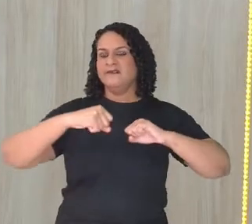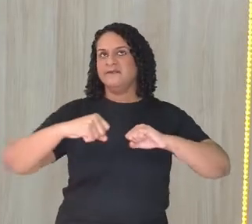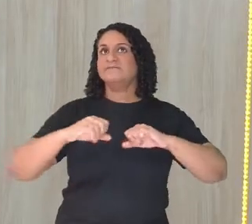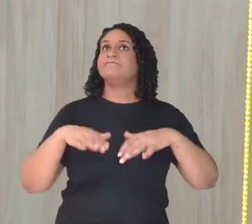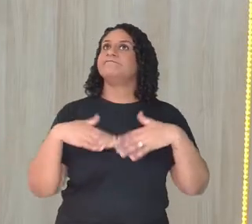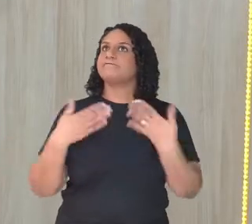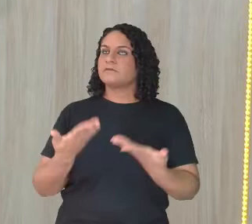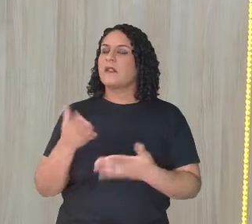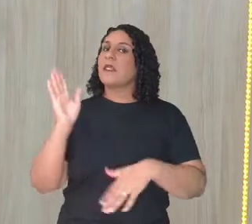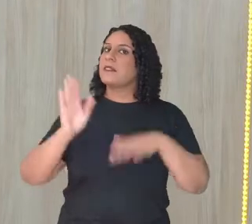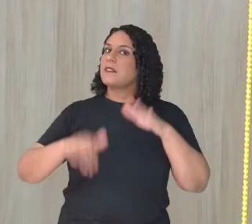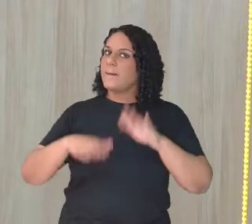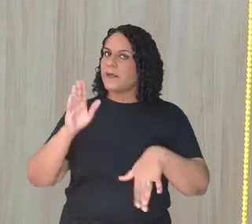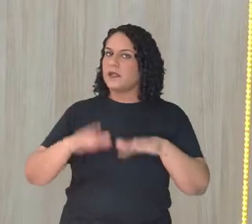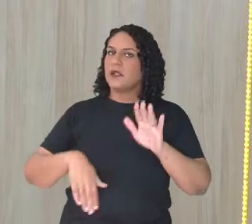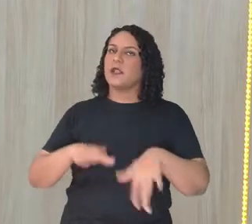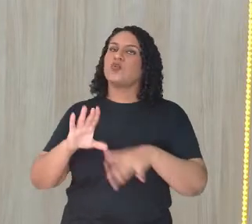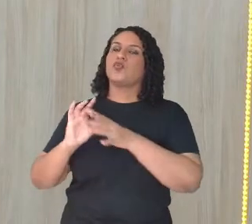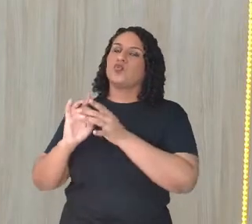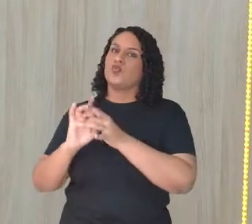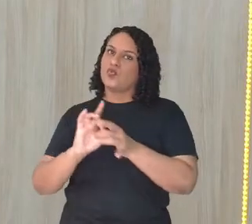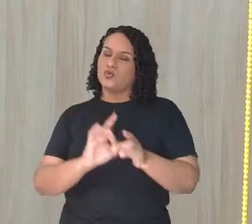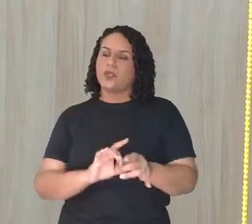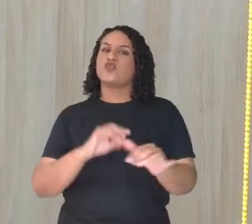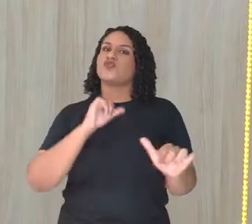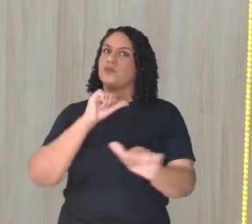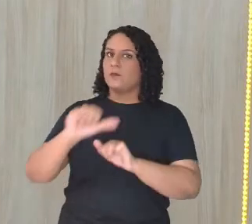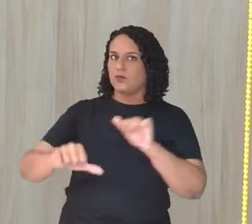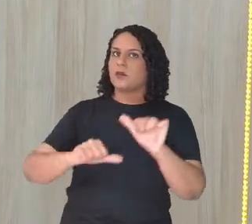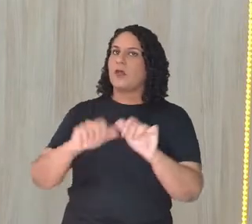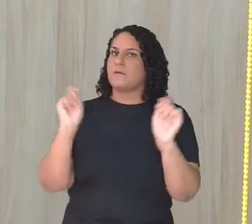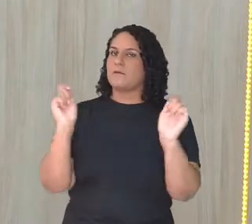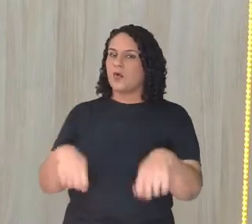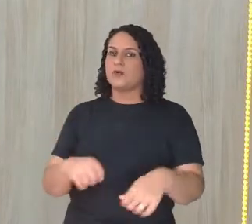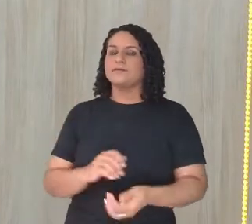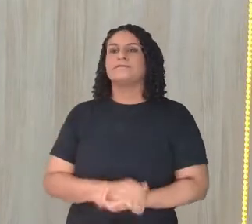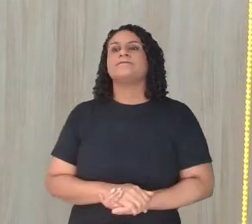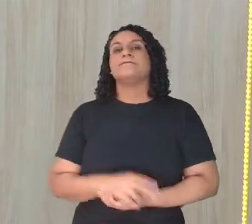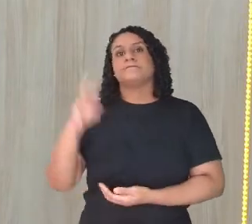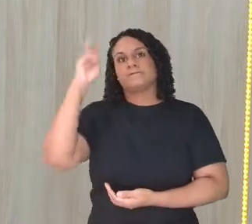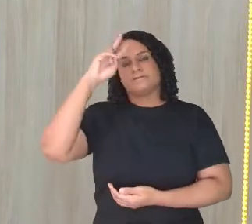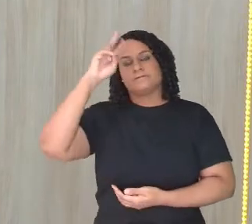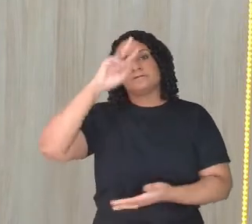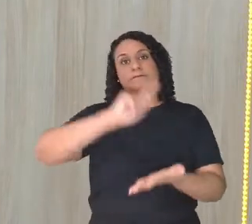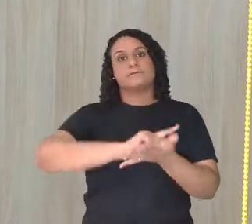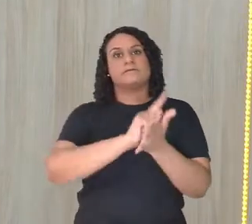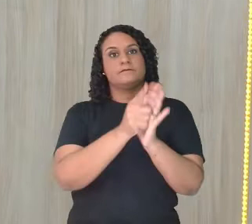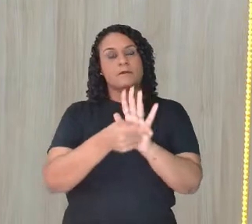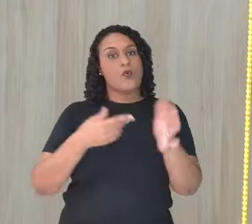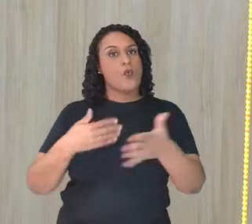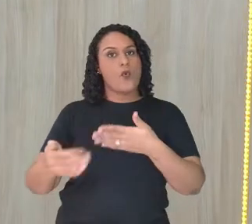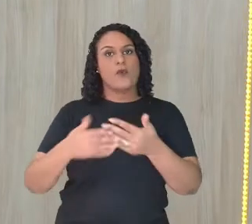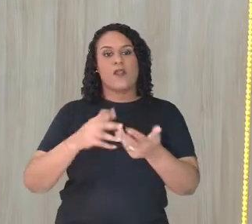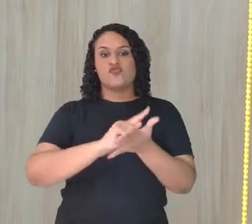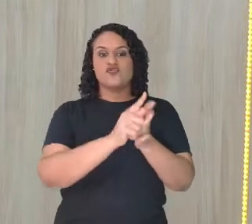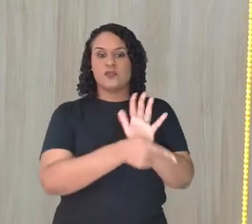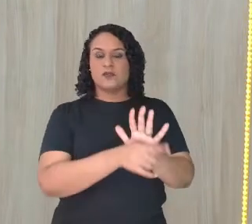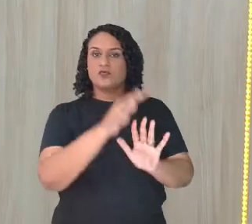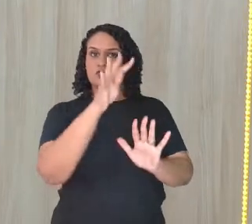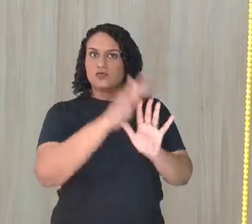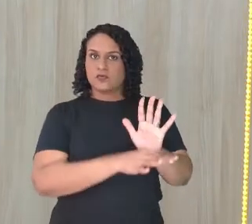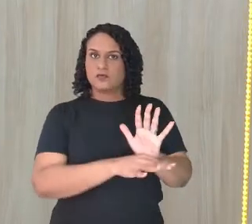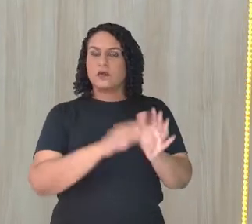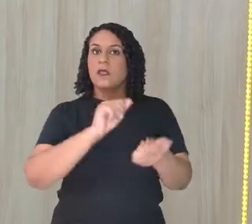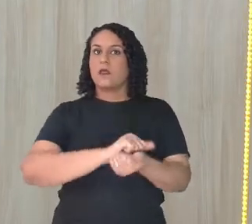que ela vai mudar de acordo com a necessidade, situação. Lembrando que os gêneros, né, qualquer gênero textual, ele